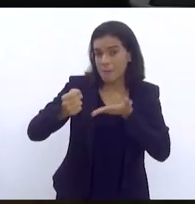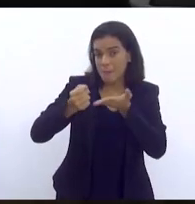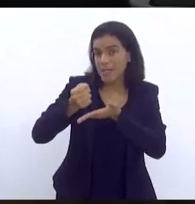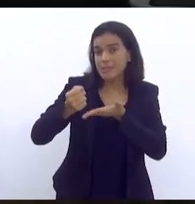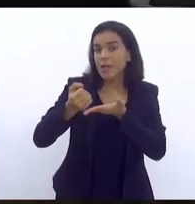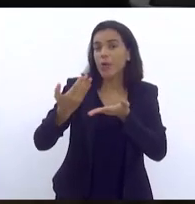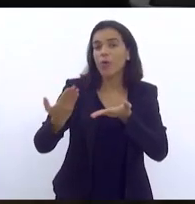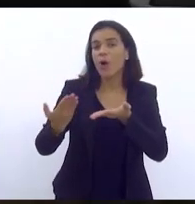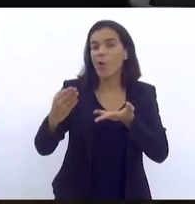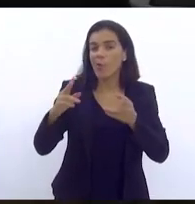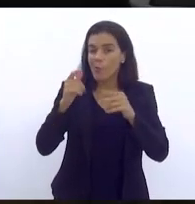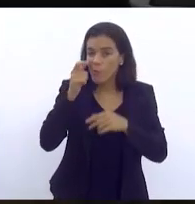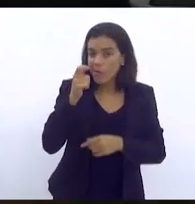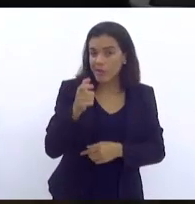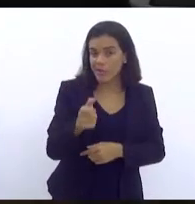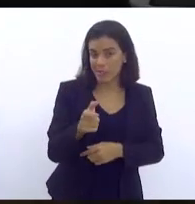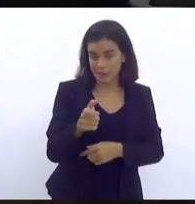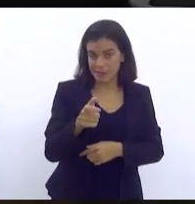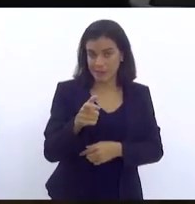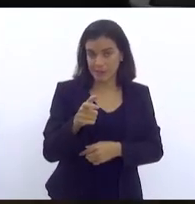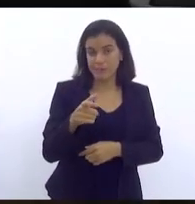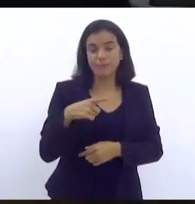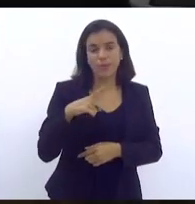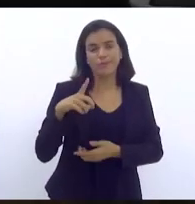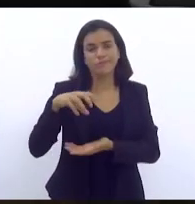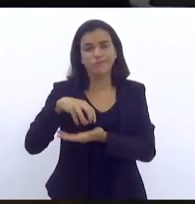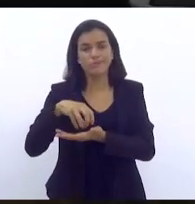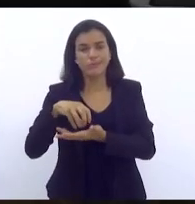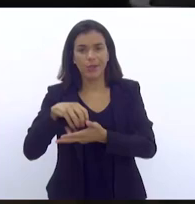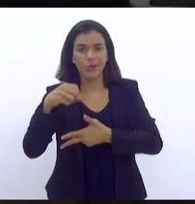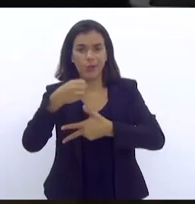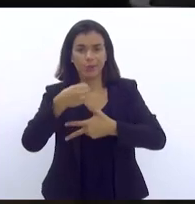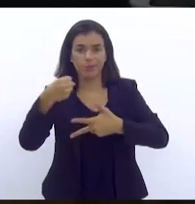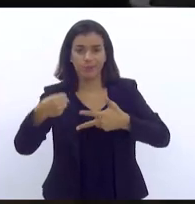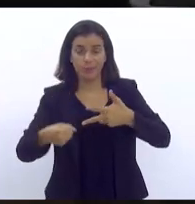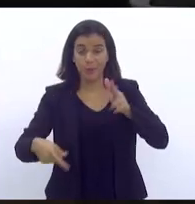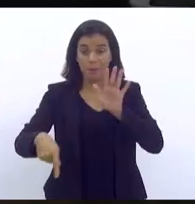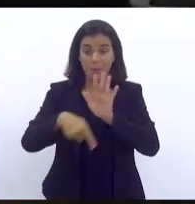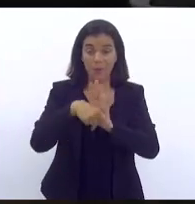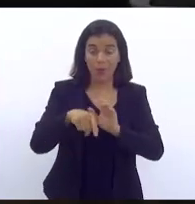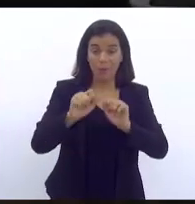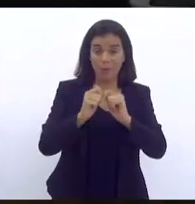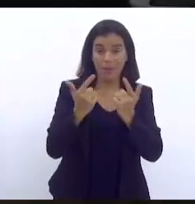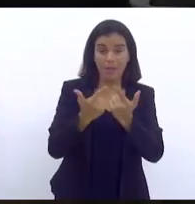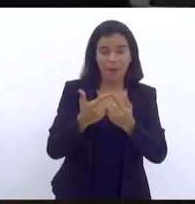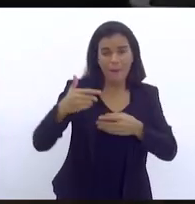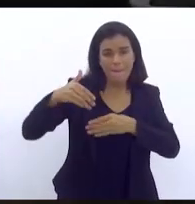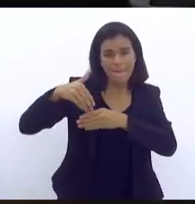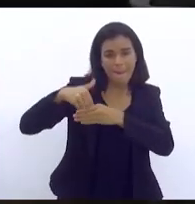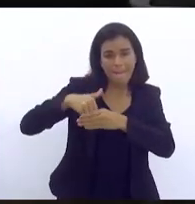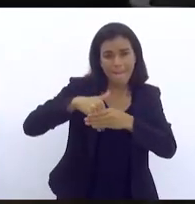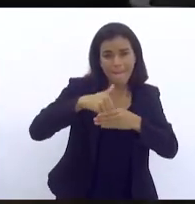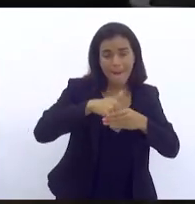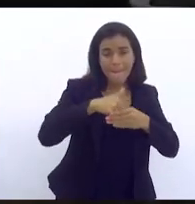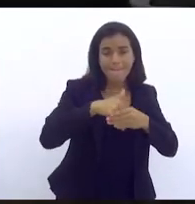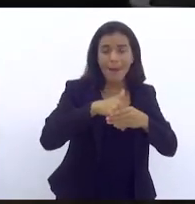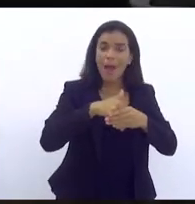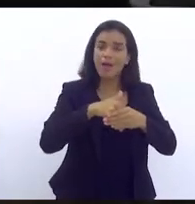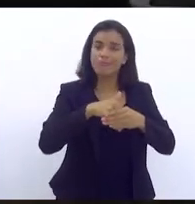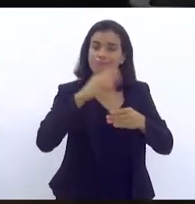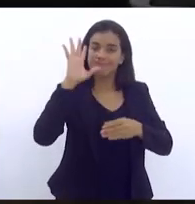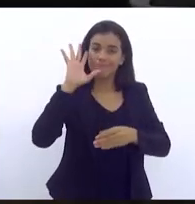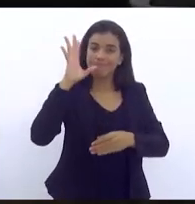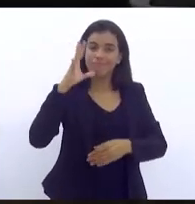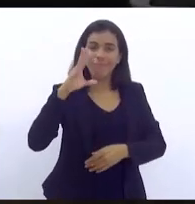interesses né setor do poder público Inclusive essa própria lerg votou majoritariamente pela privatização da